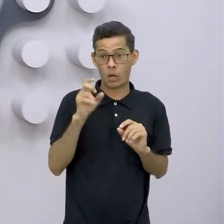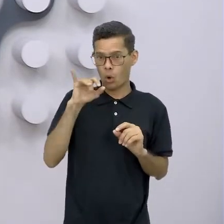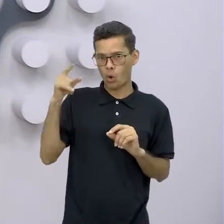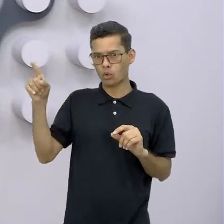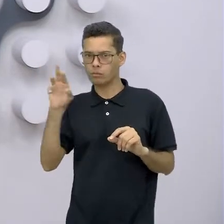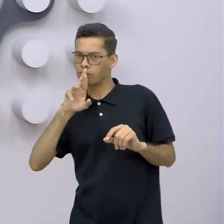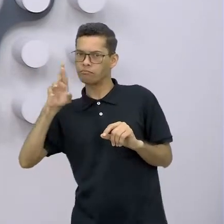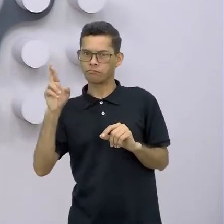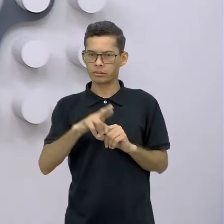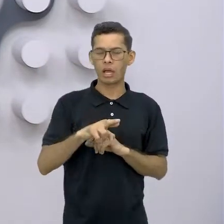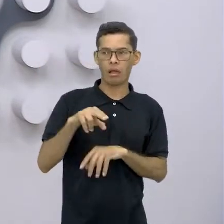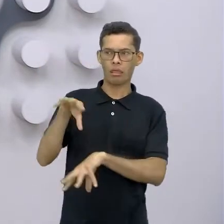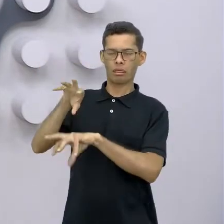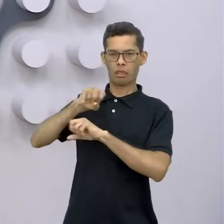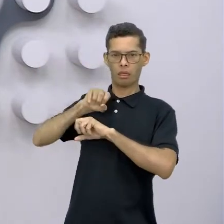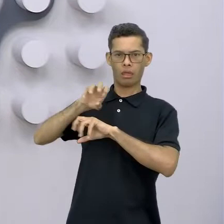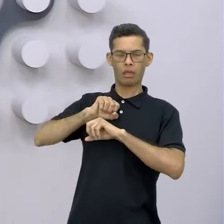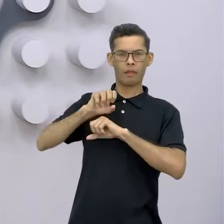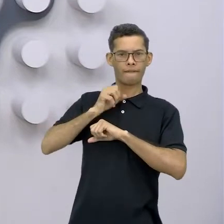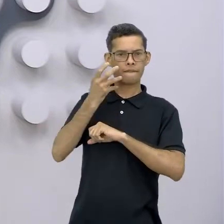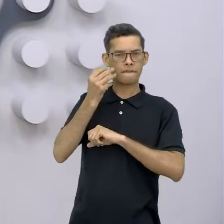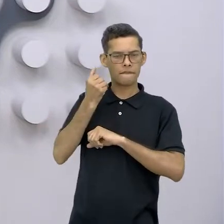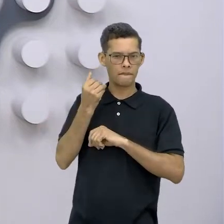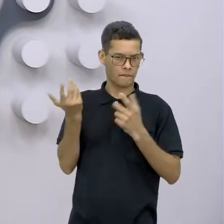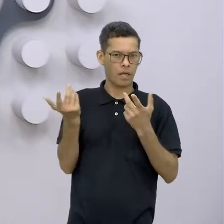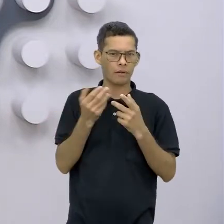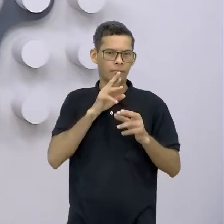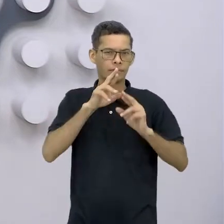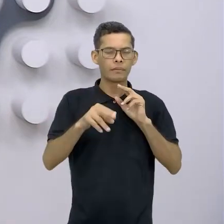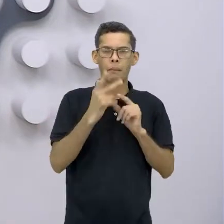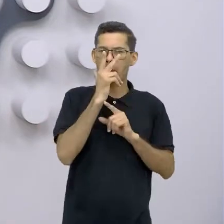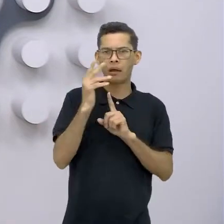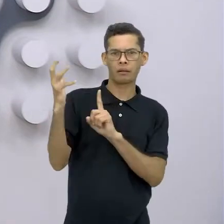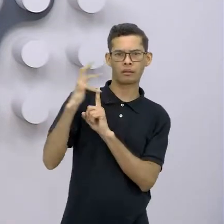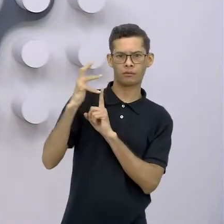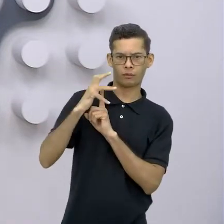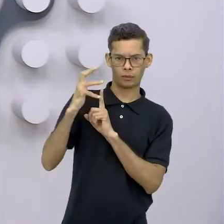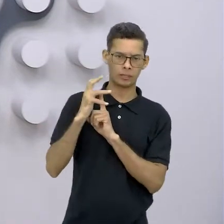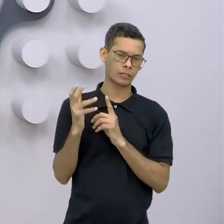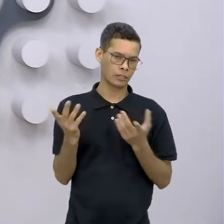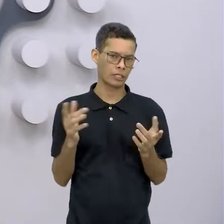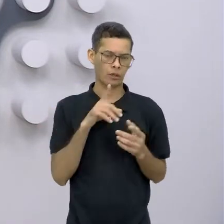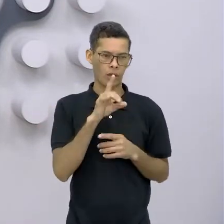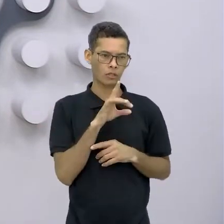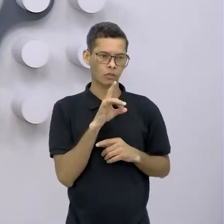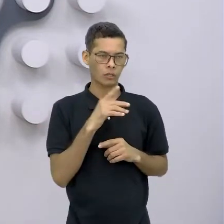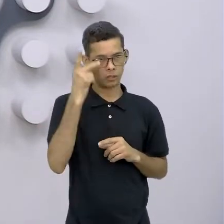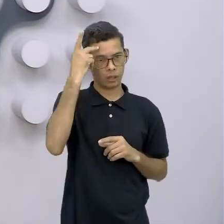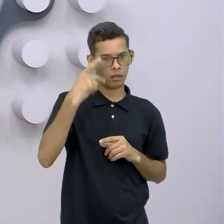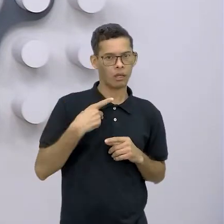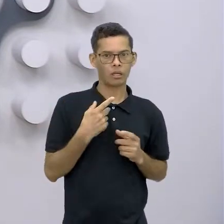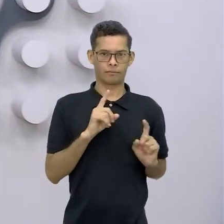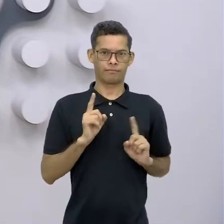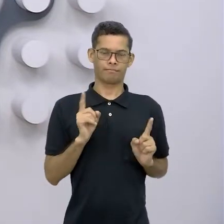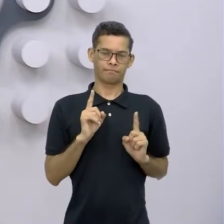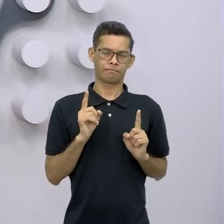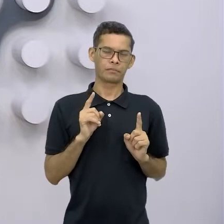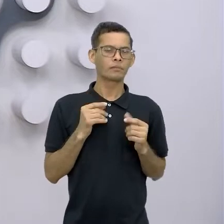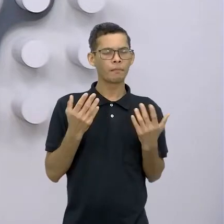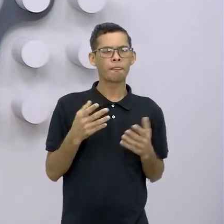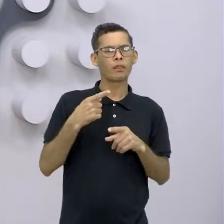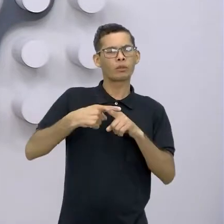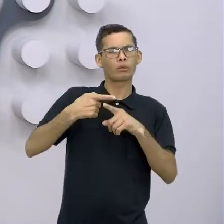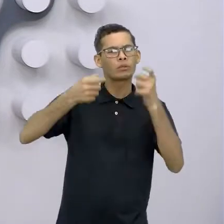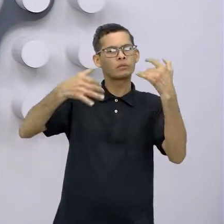na dela e tudo mais, e então ela não está sendo ela mesma, por assim dizer, nesse tipo de pesquisa. Por que eu